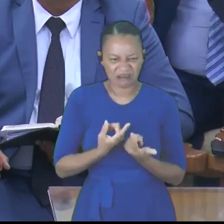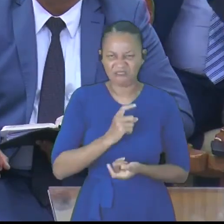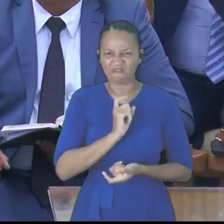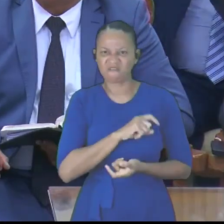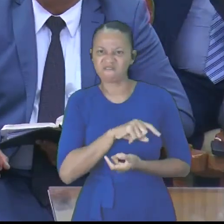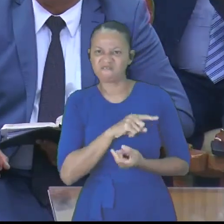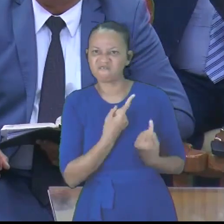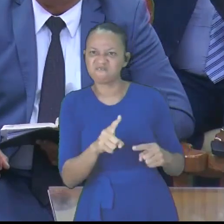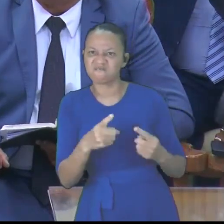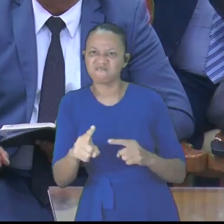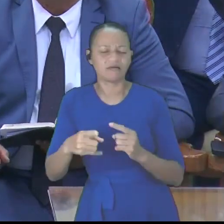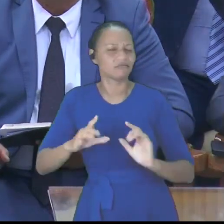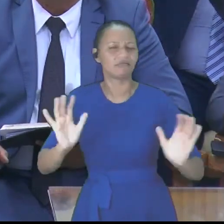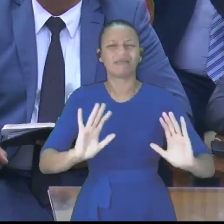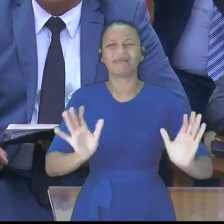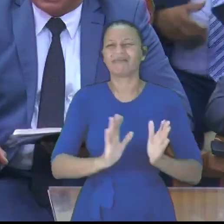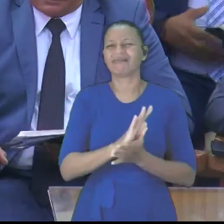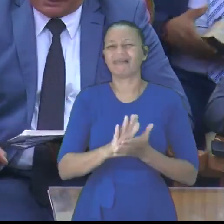falcatrua.